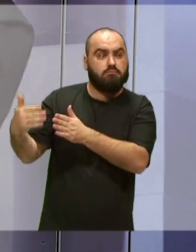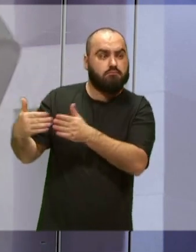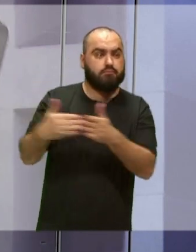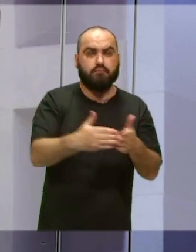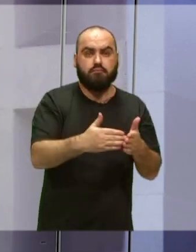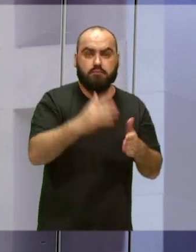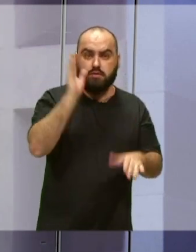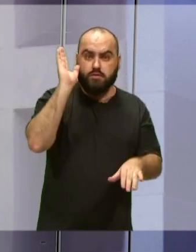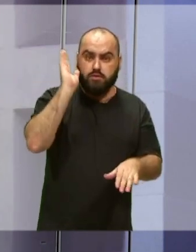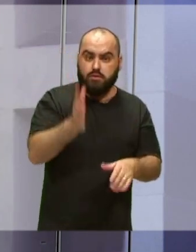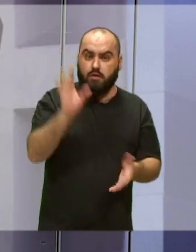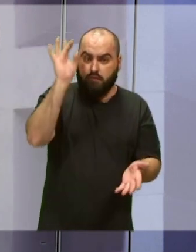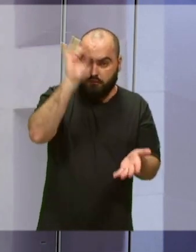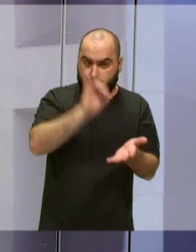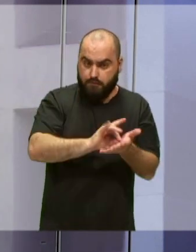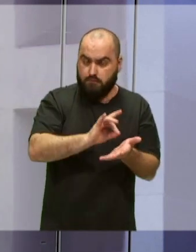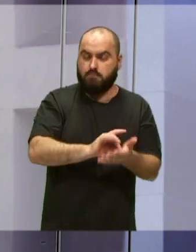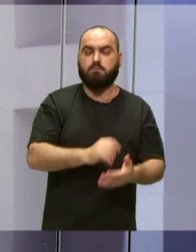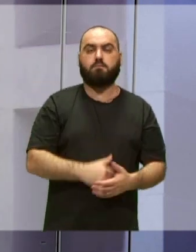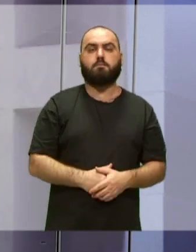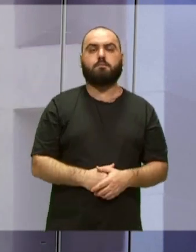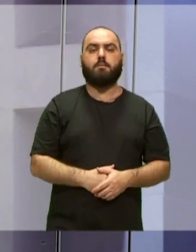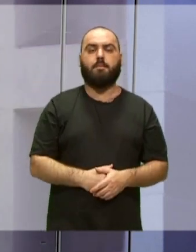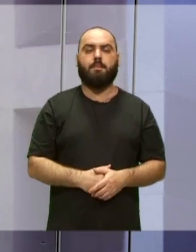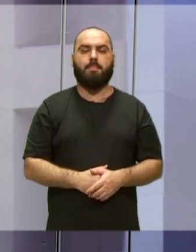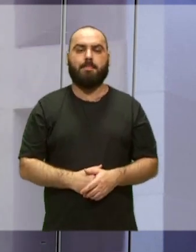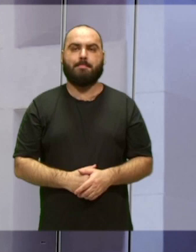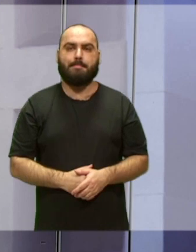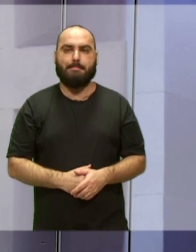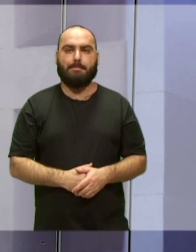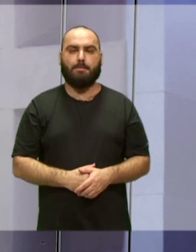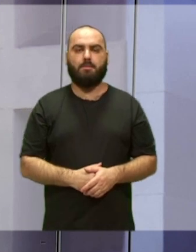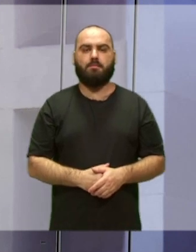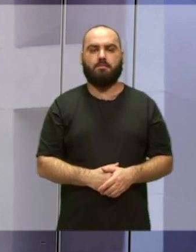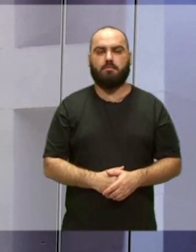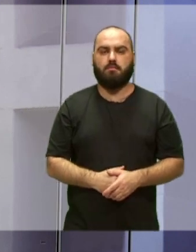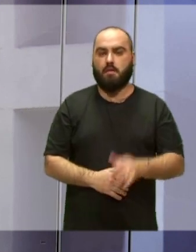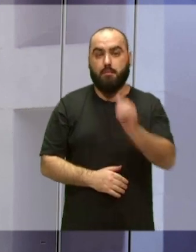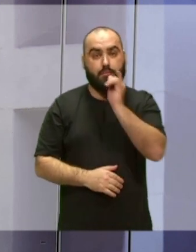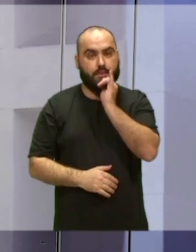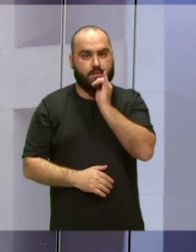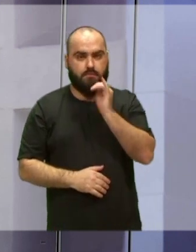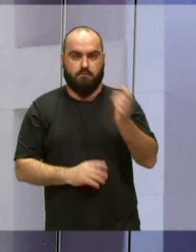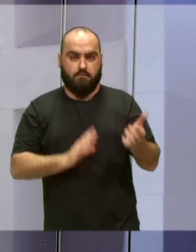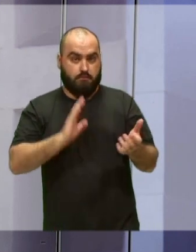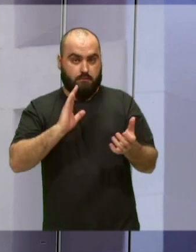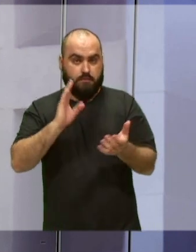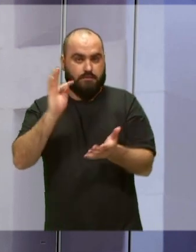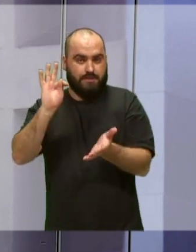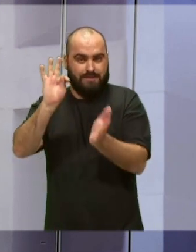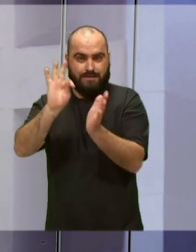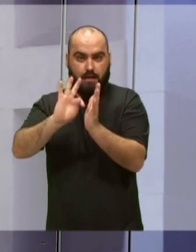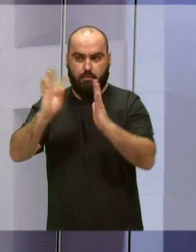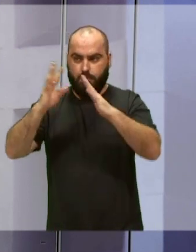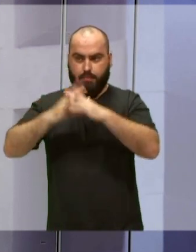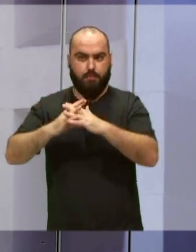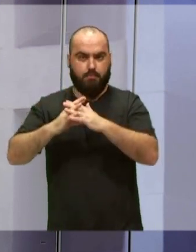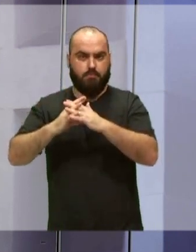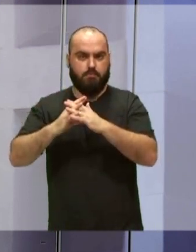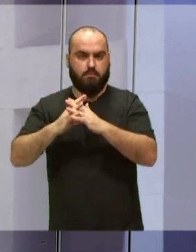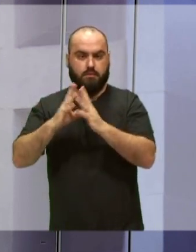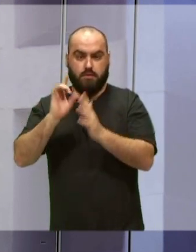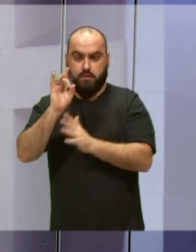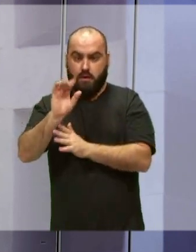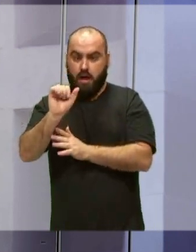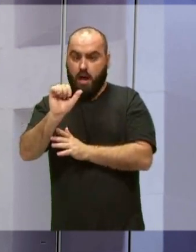sabe por é tão sério Maurício que é assim ó por exemplo o afagamento só afagamento só ele não vou tratar dos outros mas